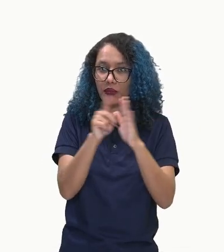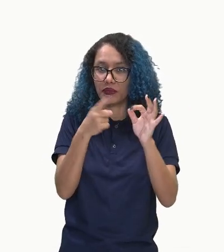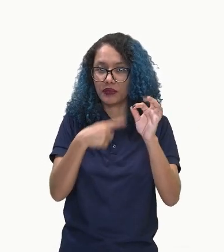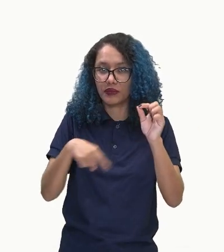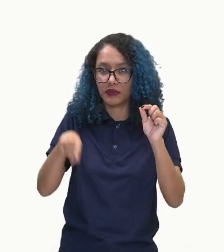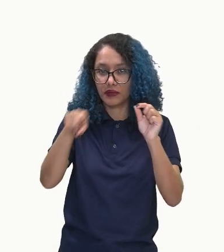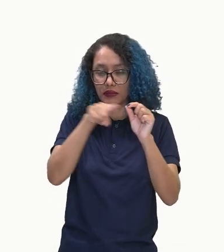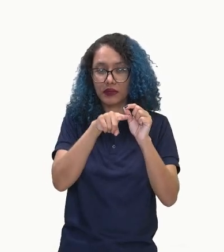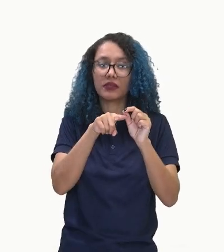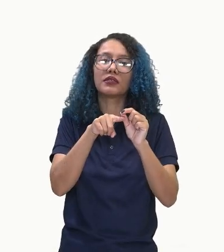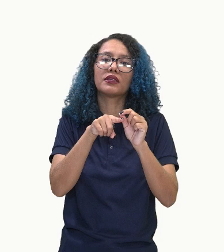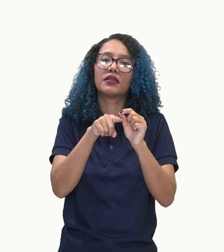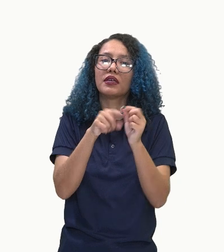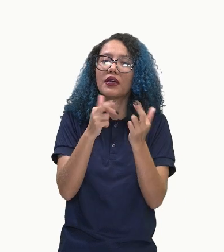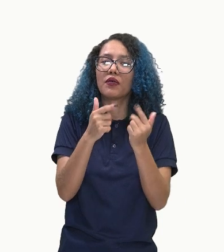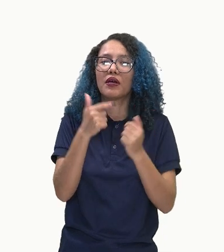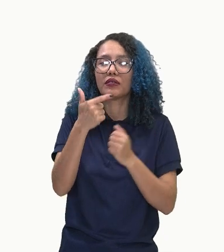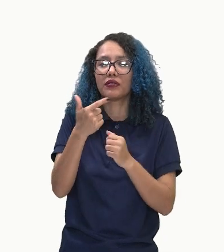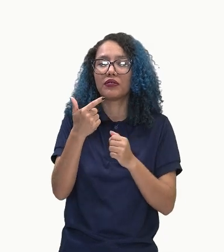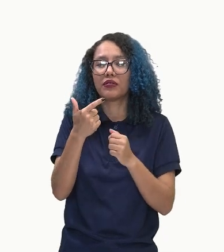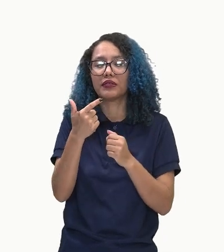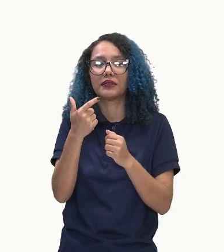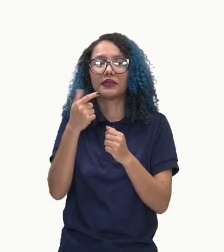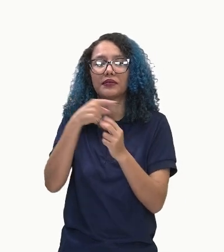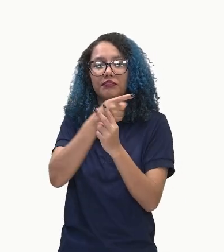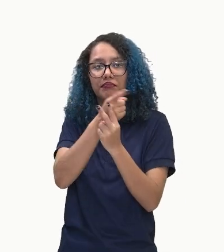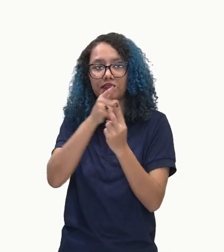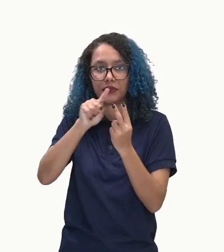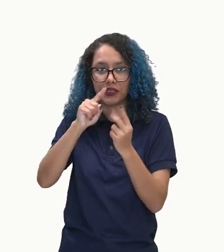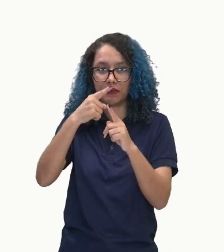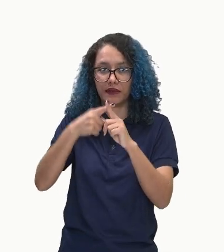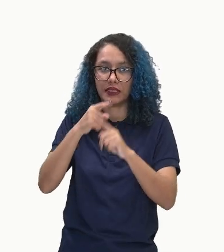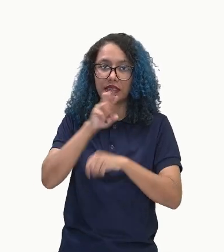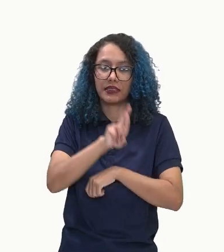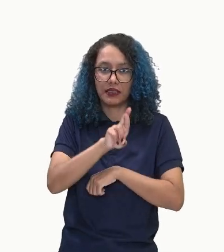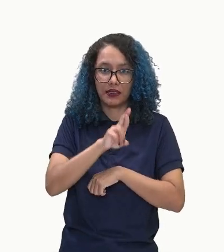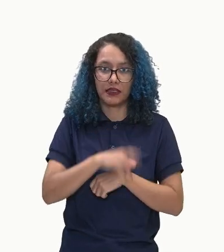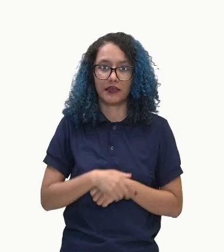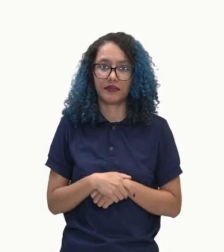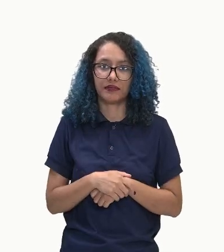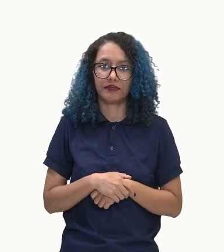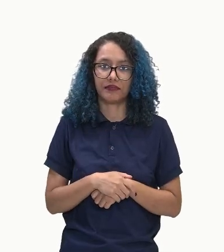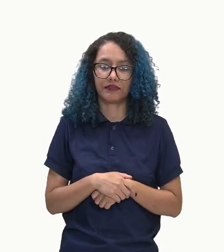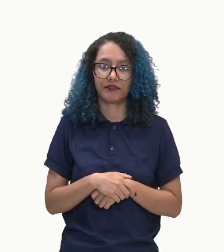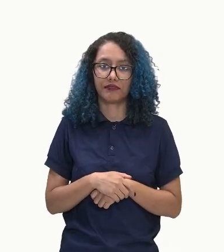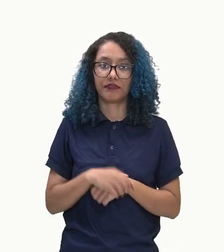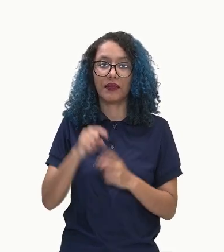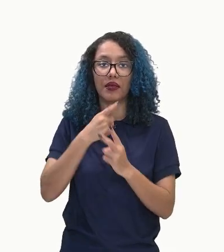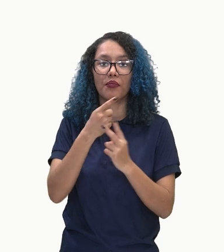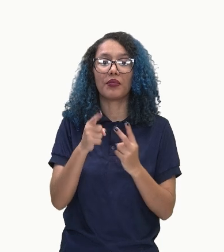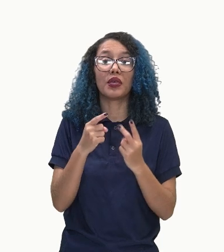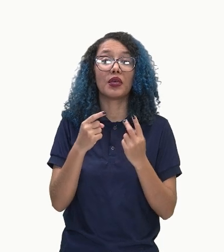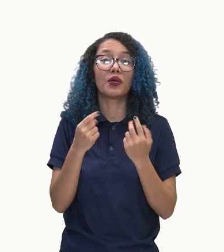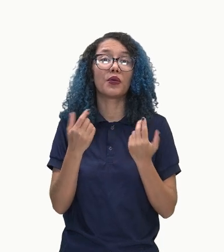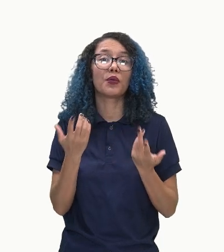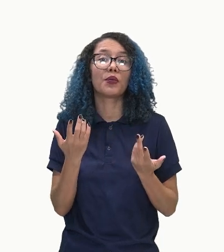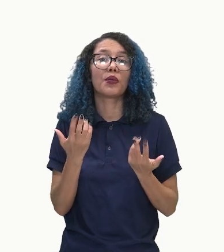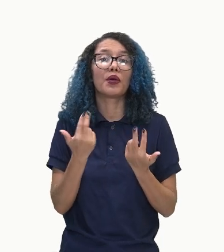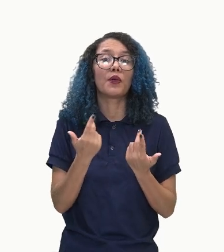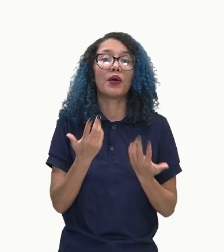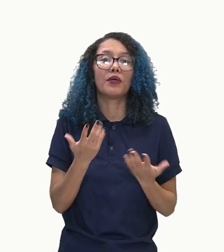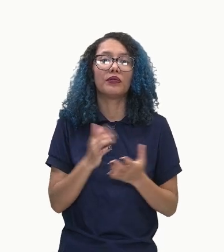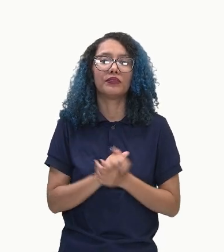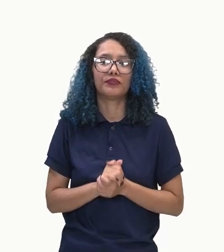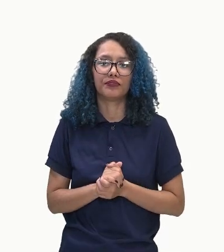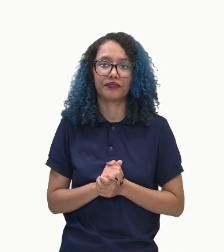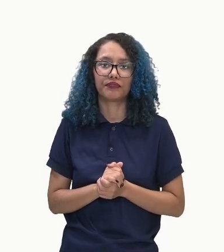2π vezes o raio. Então, olha, comprimento igual. Mas quanto vale o π? Bom, para essa questão vamos aceitar que o π